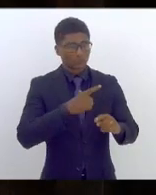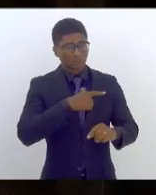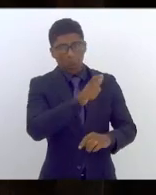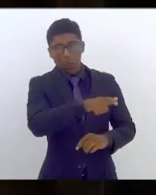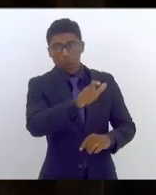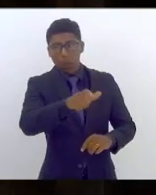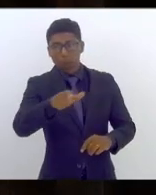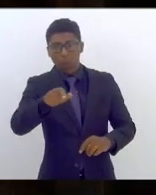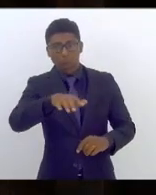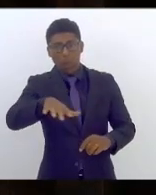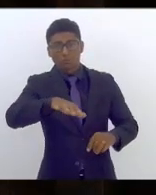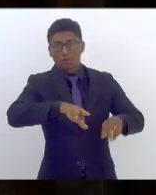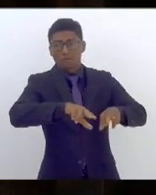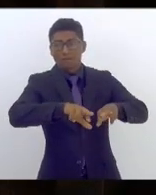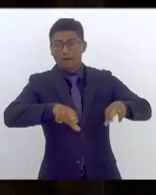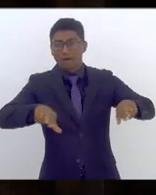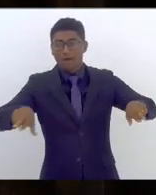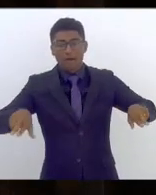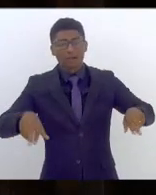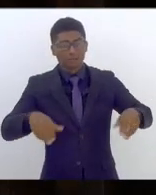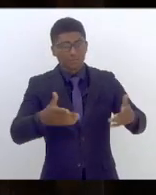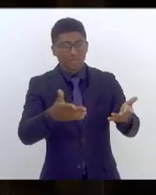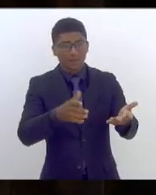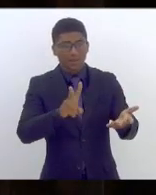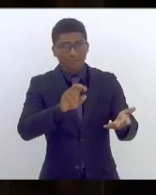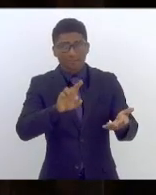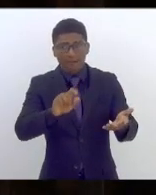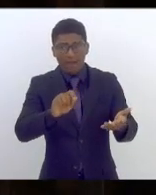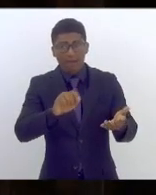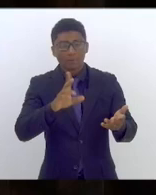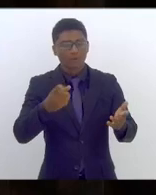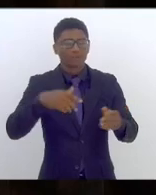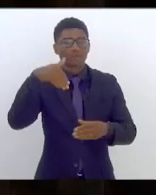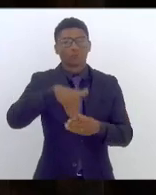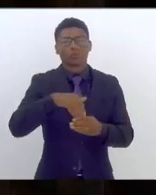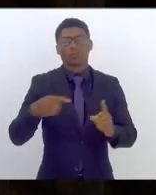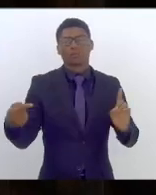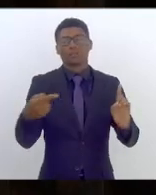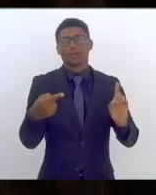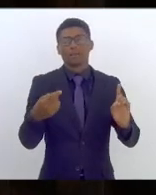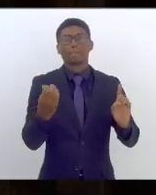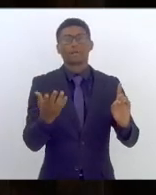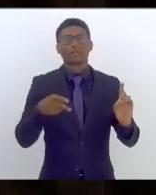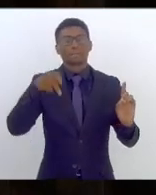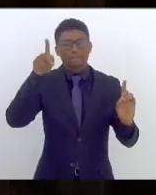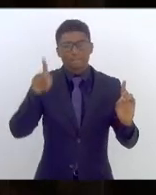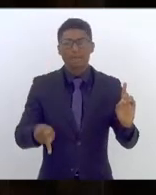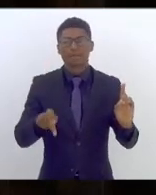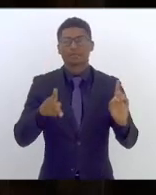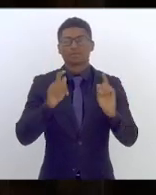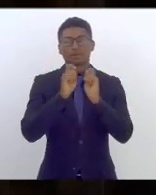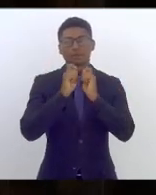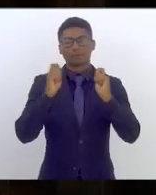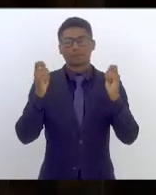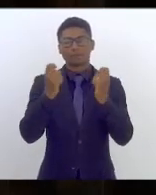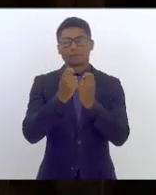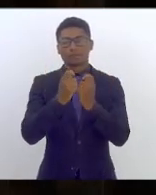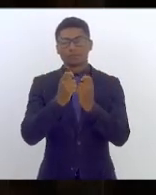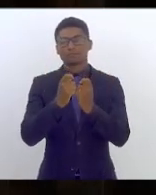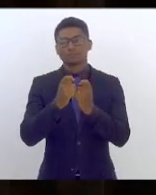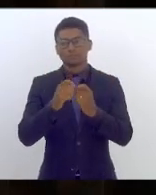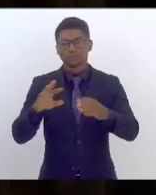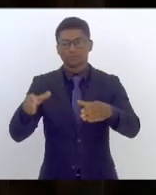vaga votaram nele para que ele fosse né o Presidente da Associação dos Procuradores